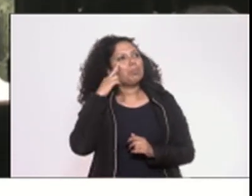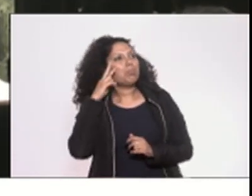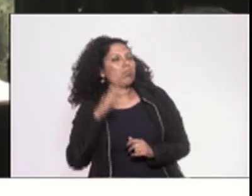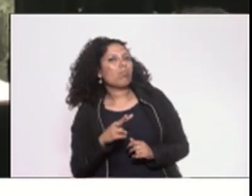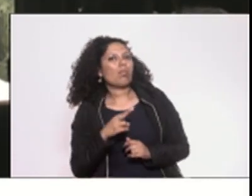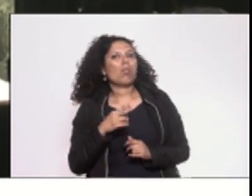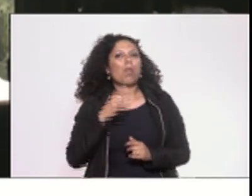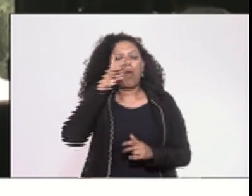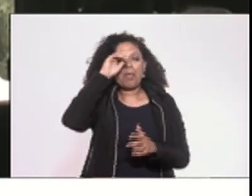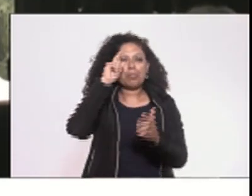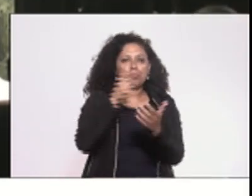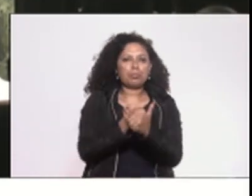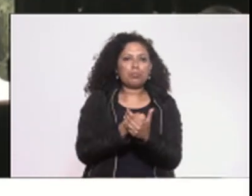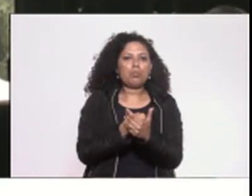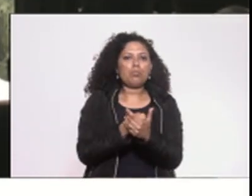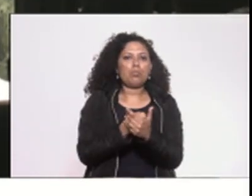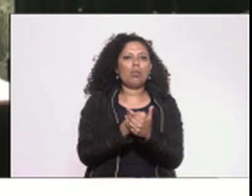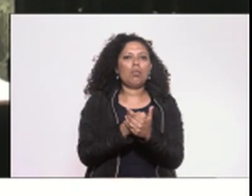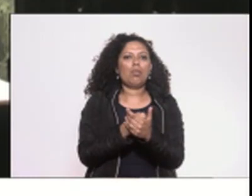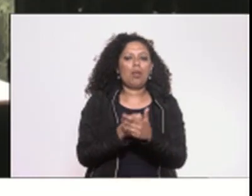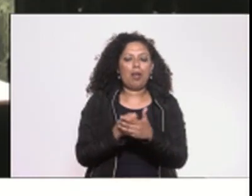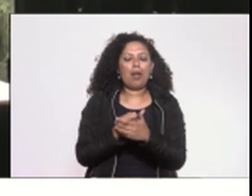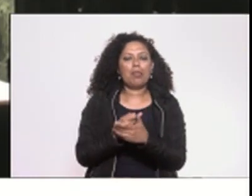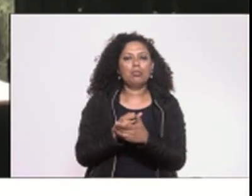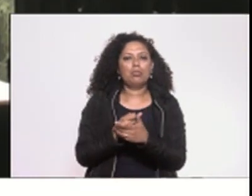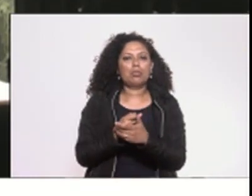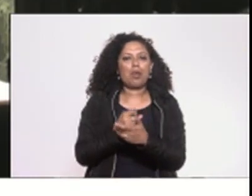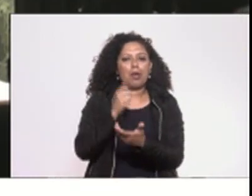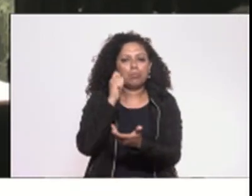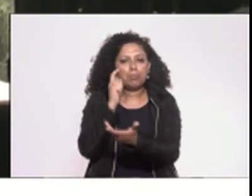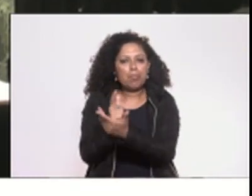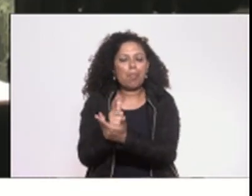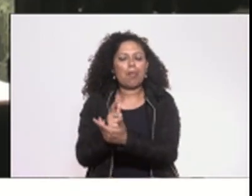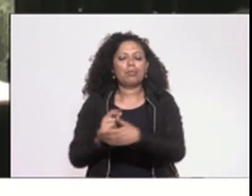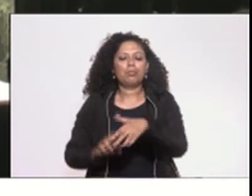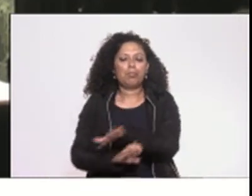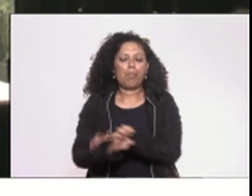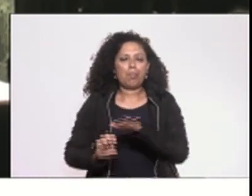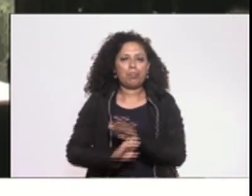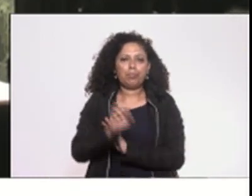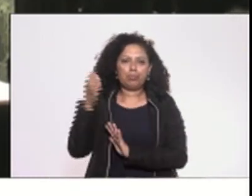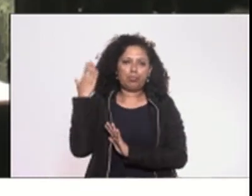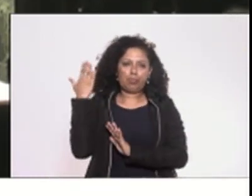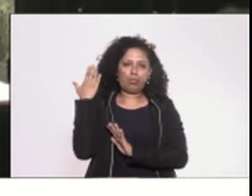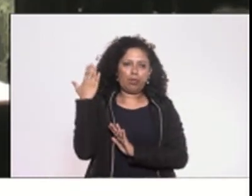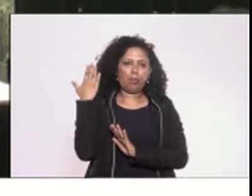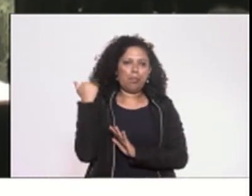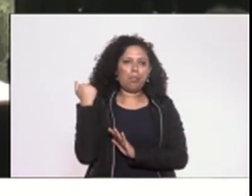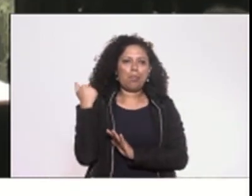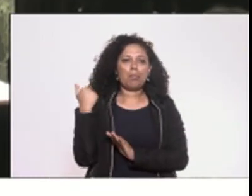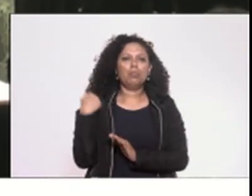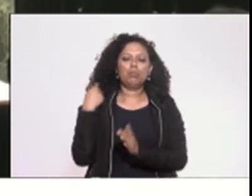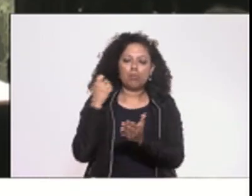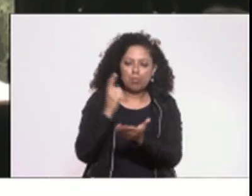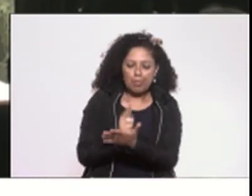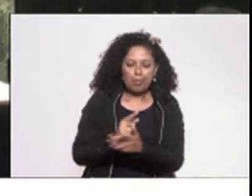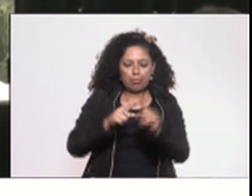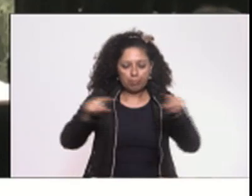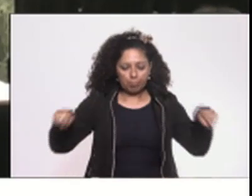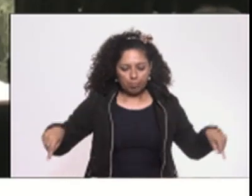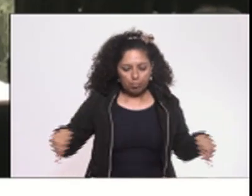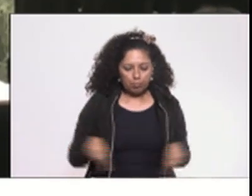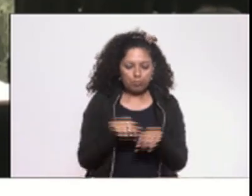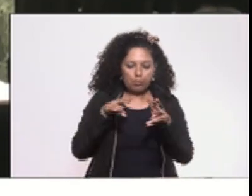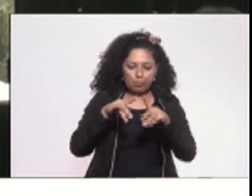comprar essa empresa, comprei o que sobrou da antiga fábrica, que foi à falência há uns anos atrás, então comprei o terreno do